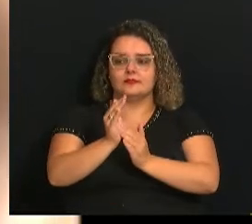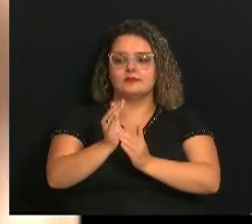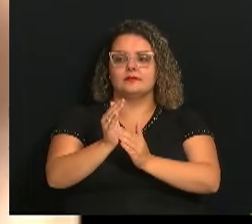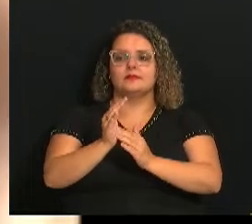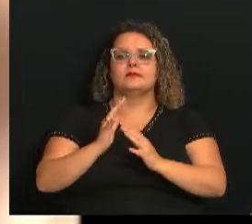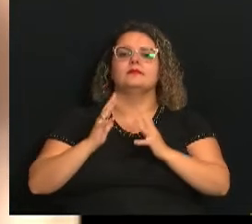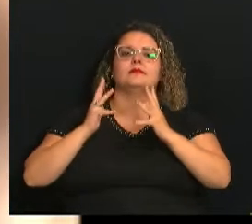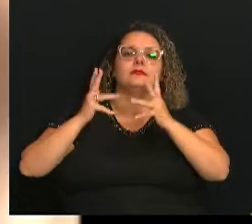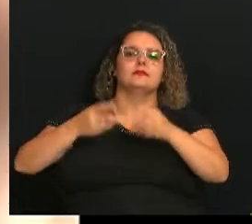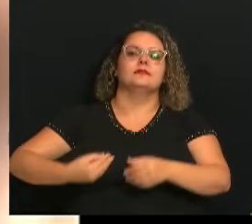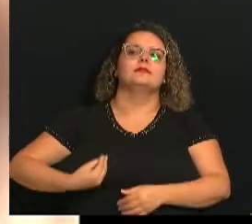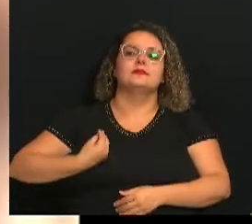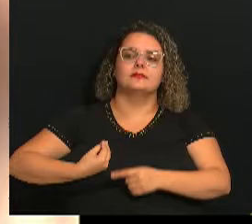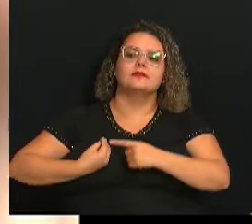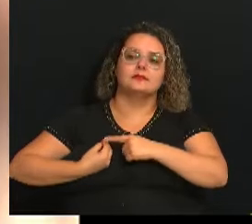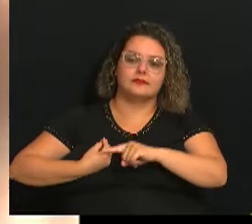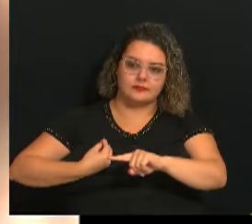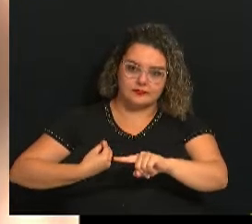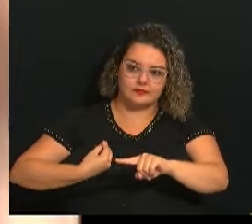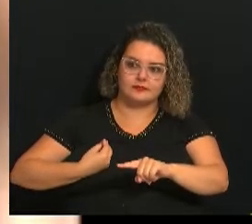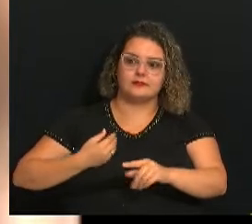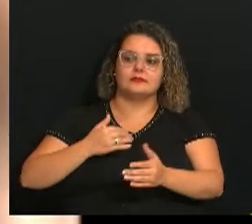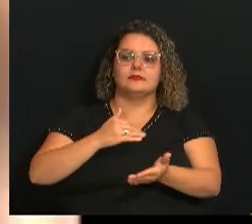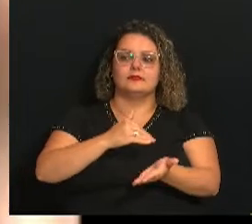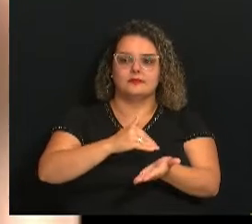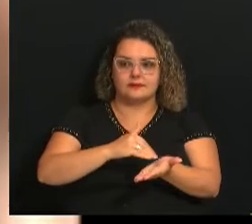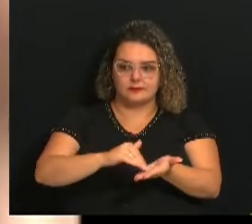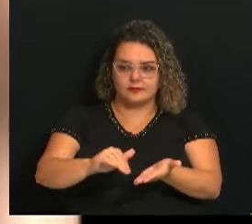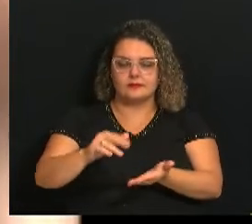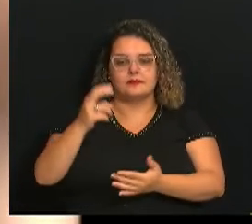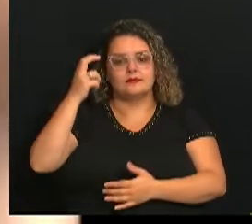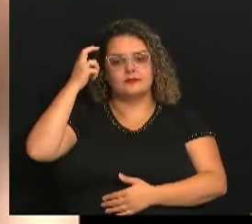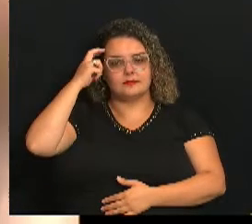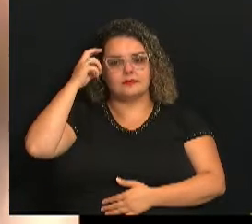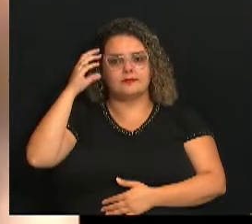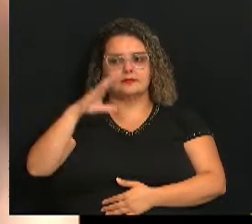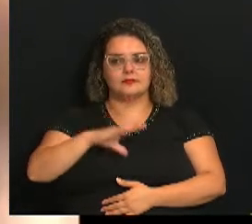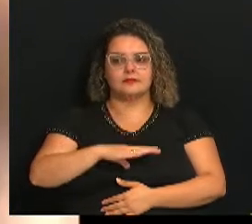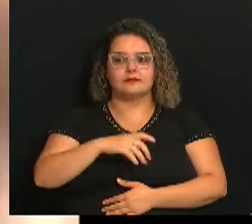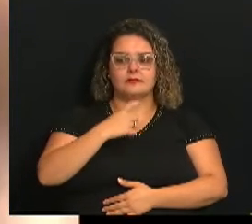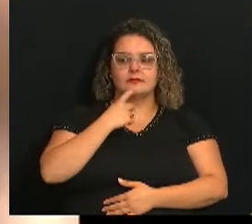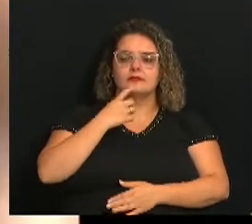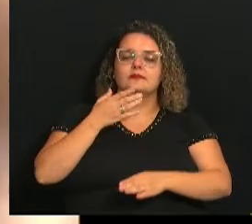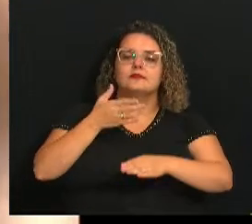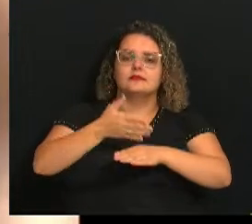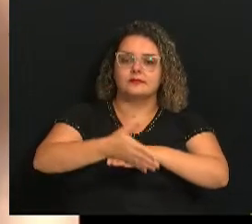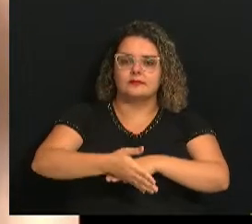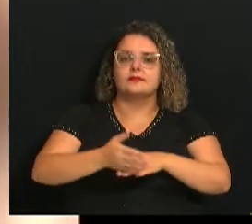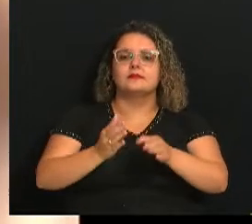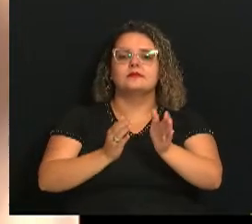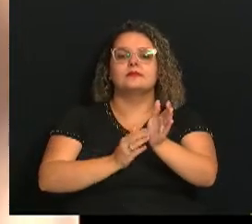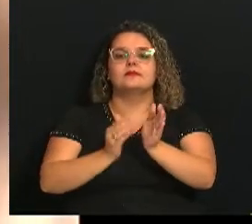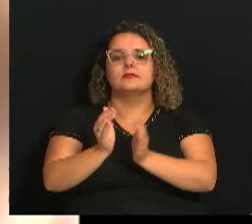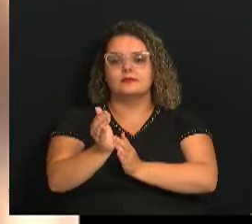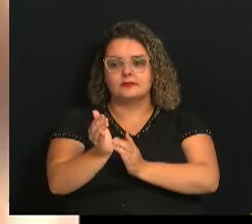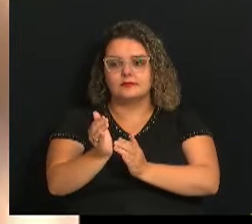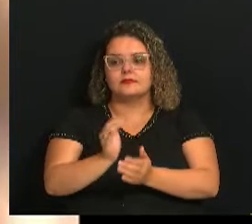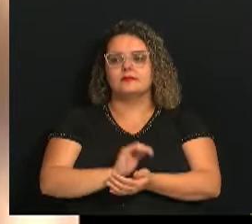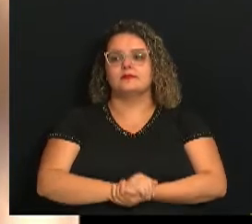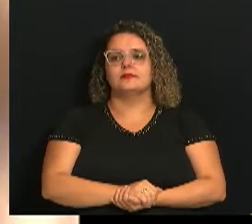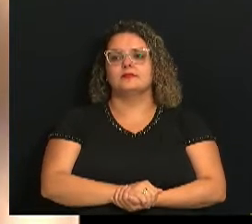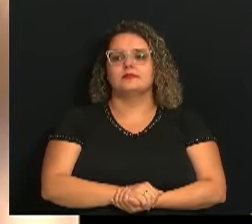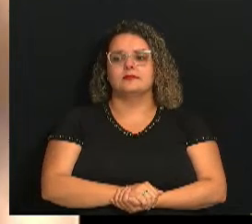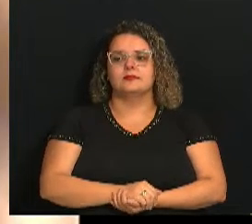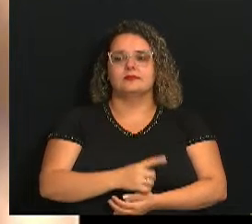vida de funcionária pública na Secretaria de Cultura de Campinas. Eu ingressei num concurso público em